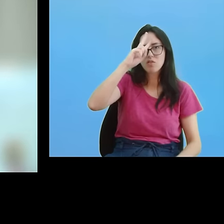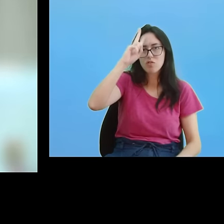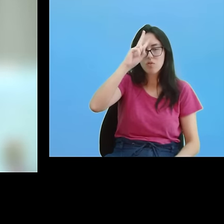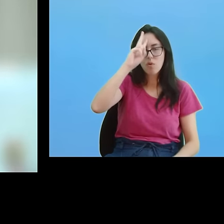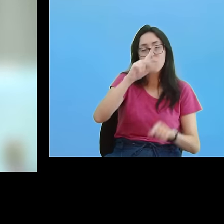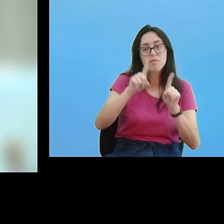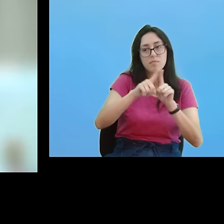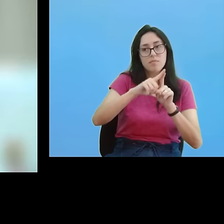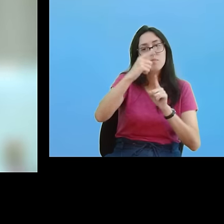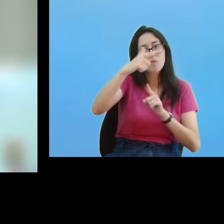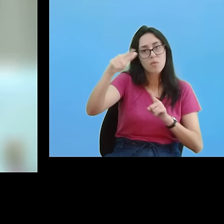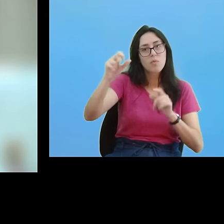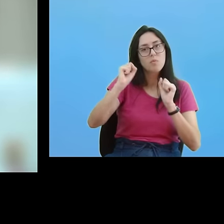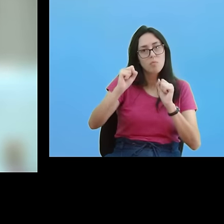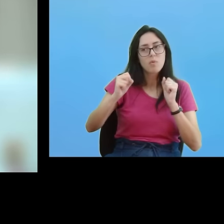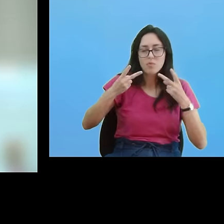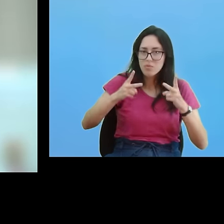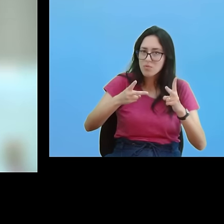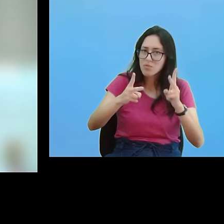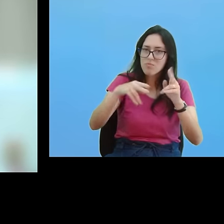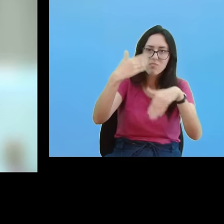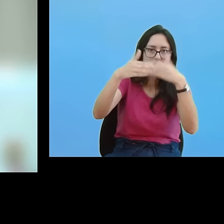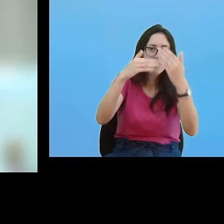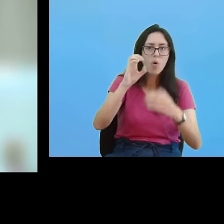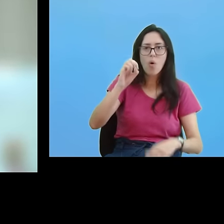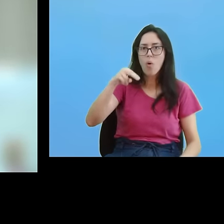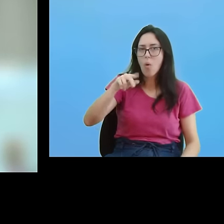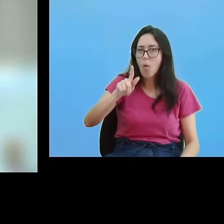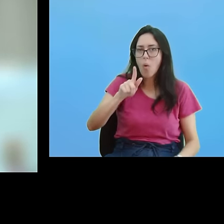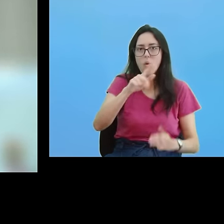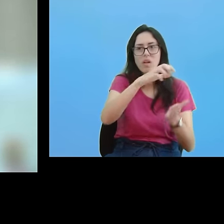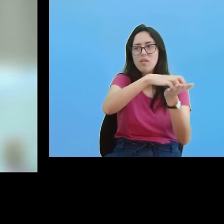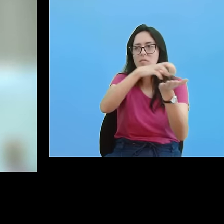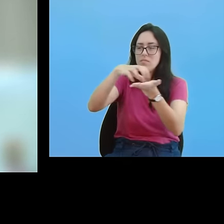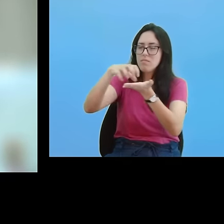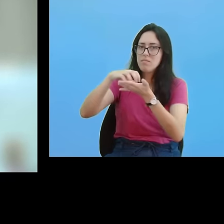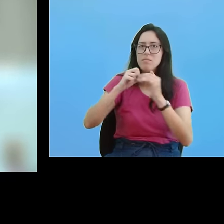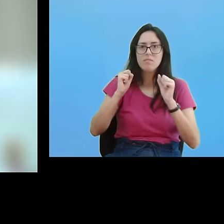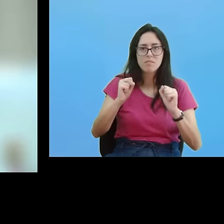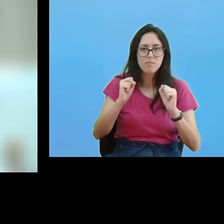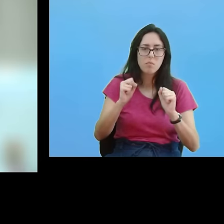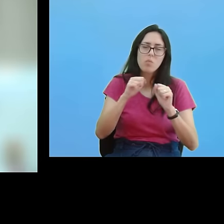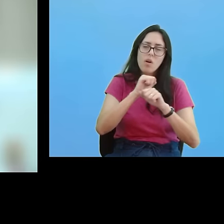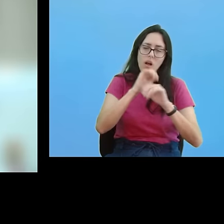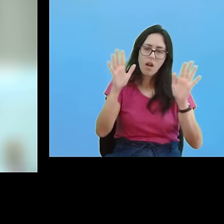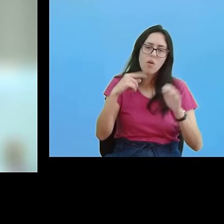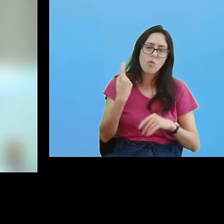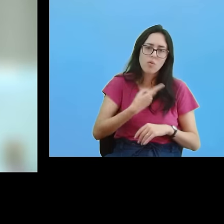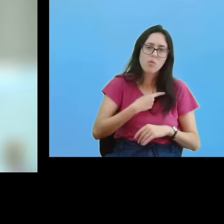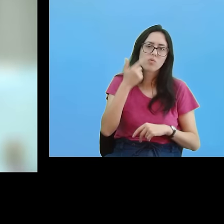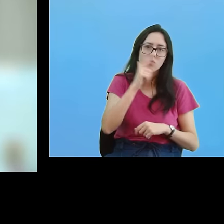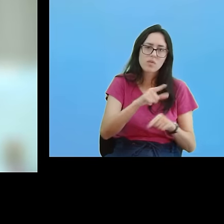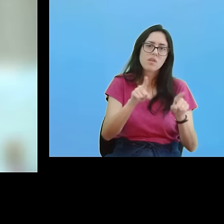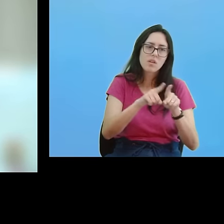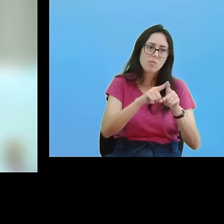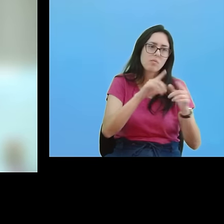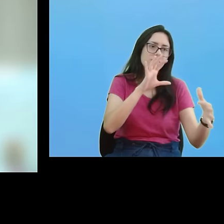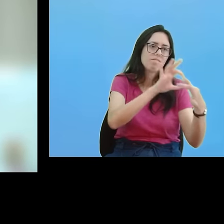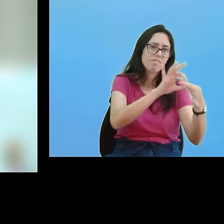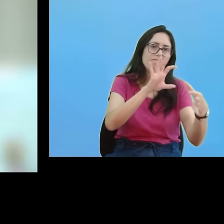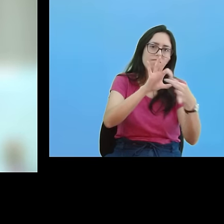outros também possam dar sequência, ONGs e outras instituições. Claro, a gente consegue fazer também com as parcerias, né,